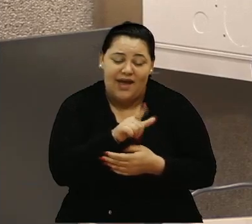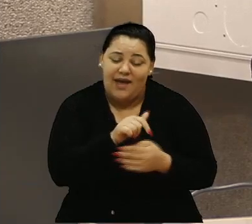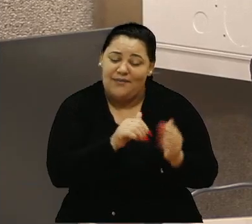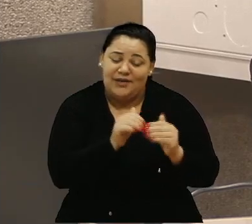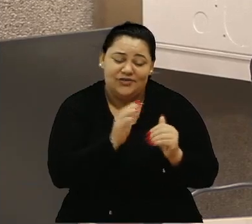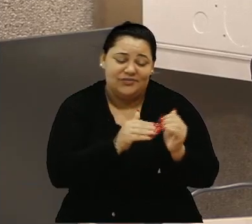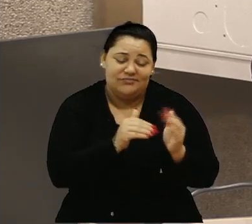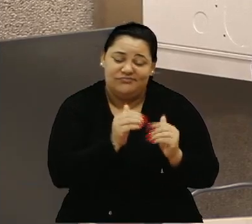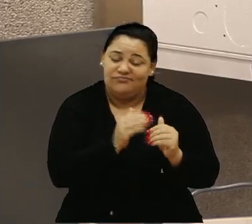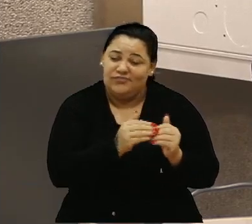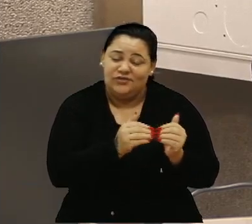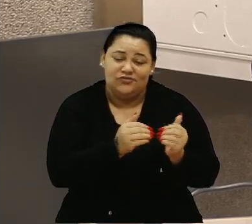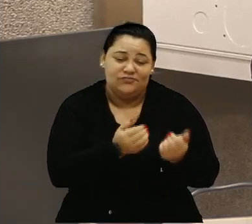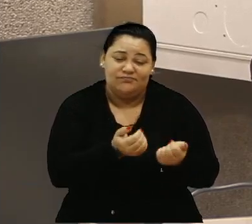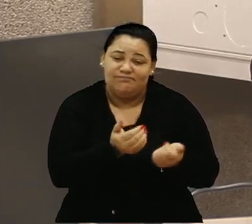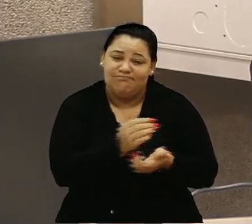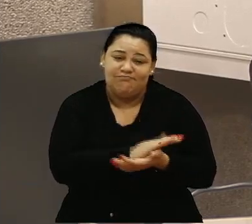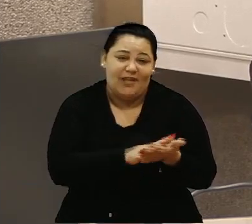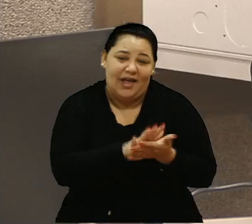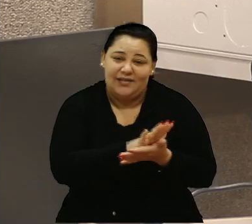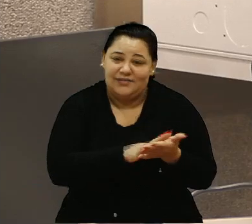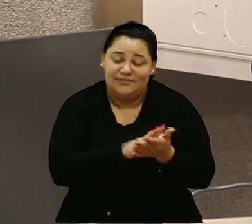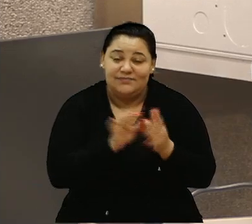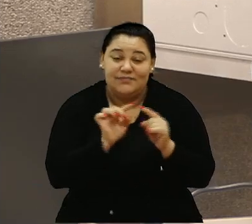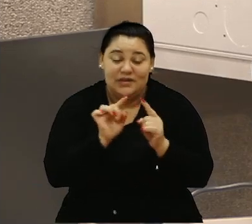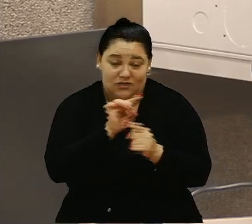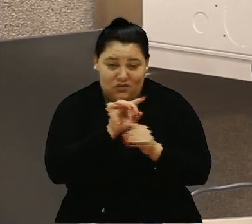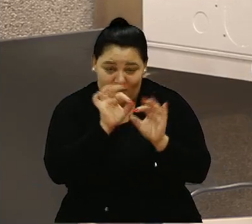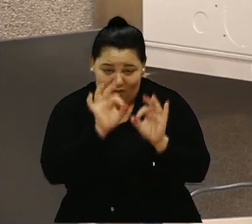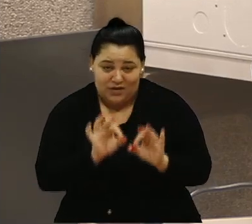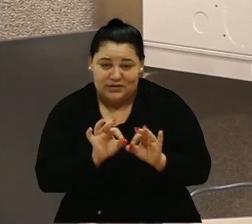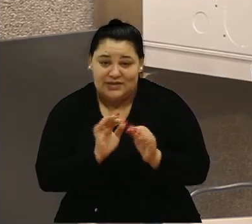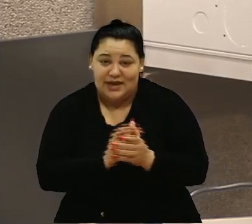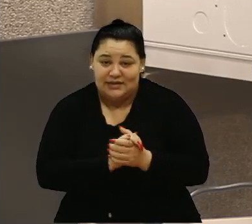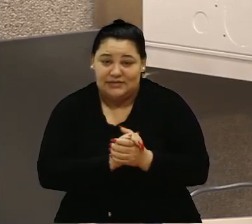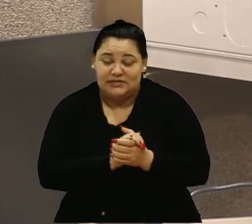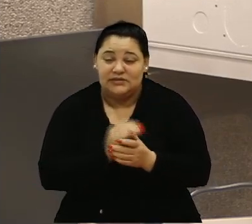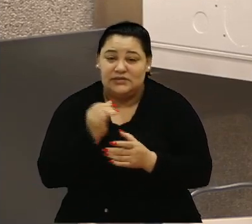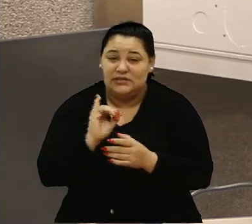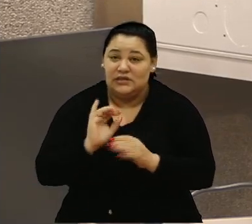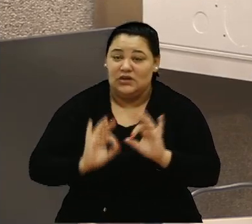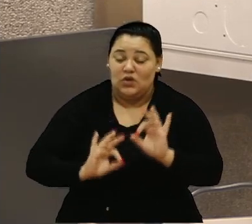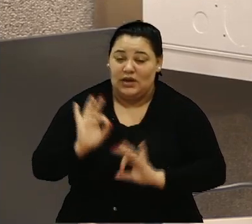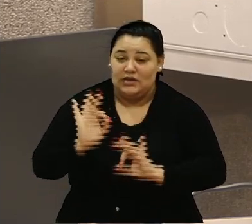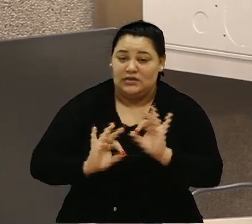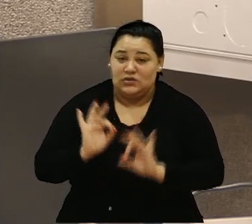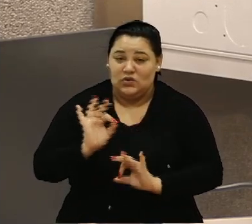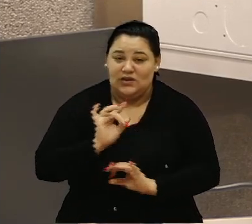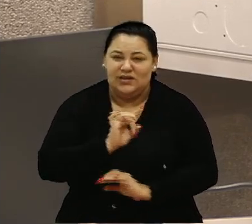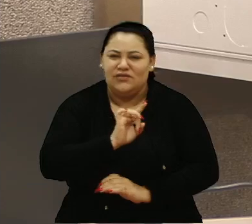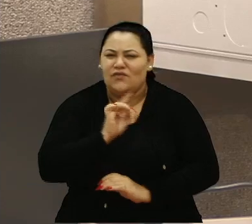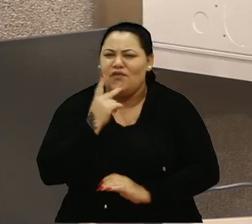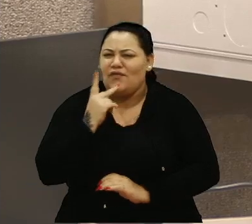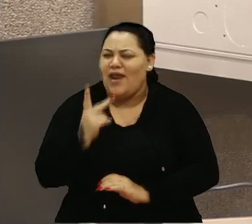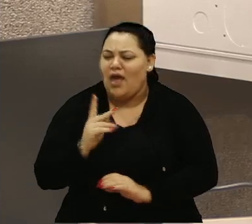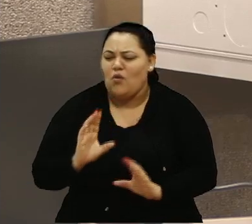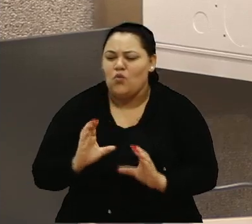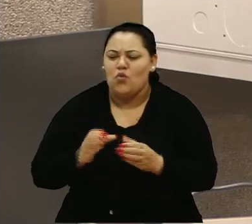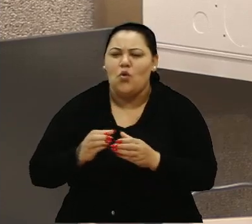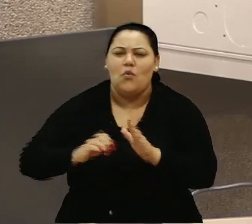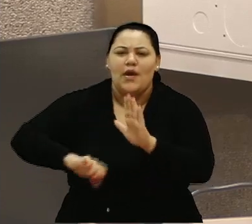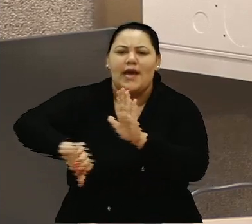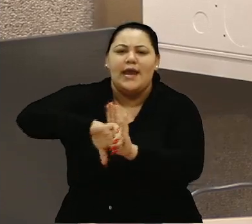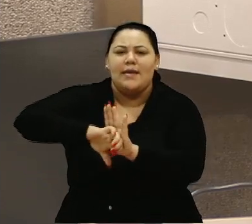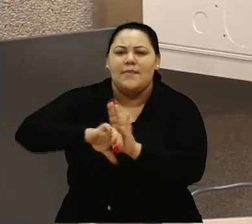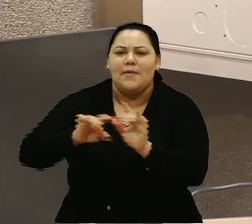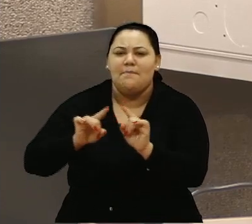Inócuo. Agora, a Vossa Senhoria tem razão, né? Se montou ali eu não vou dizer uma quadrilha, mas um grupo